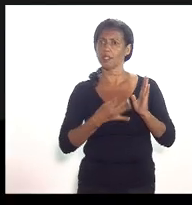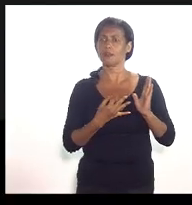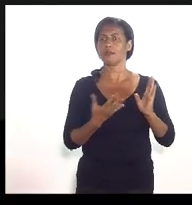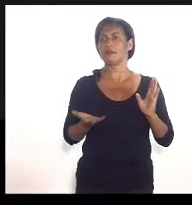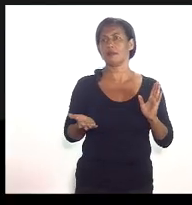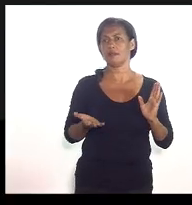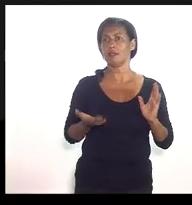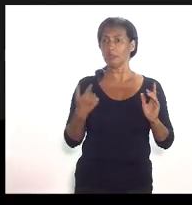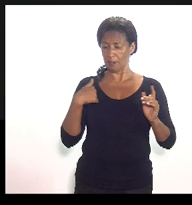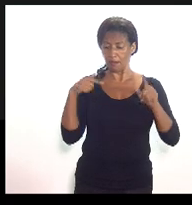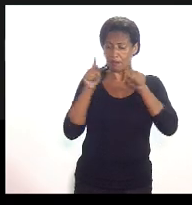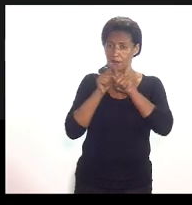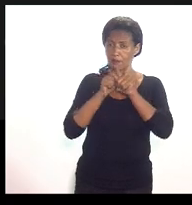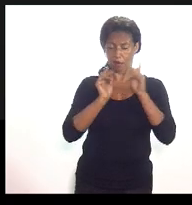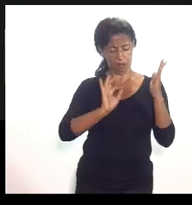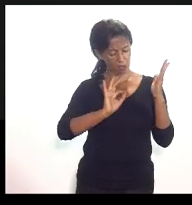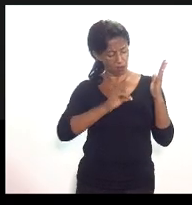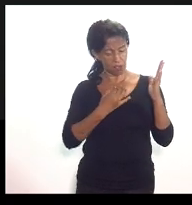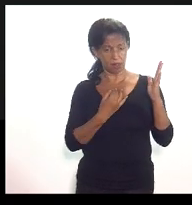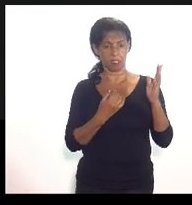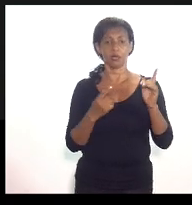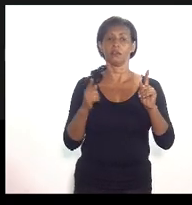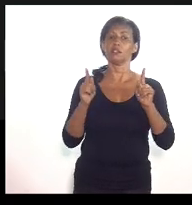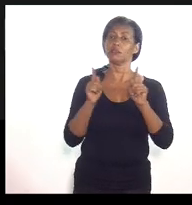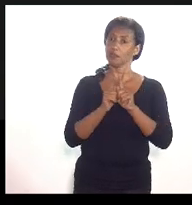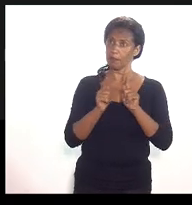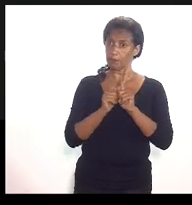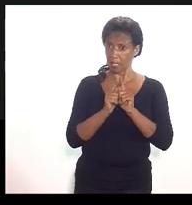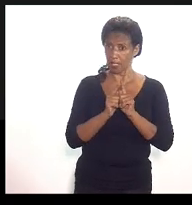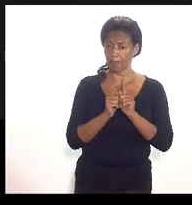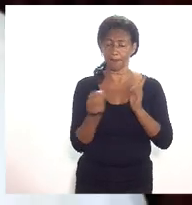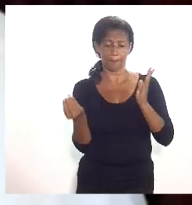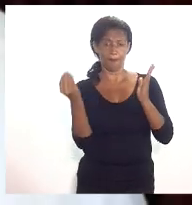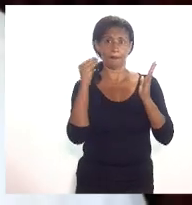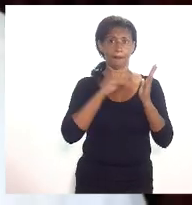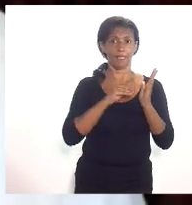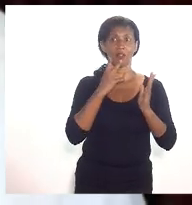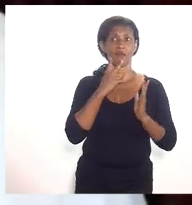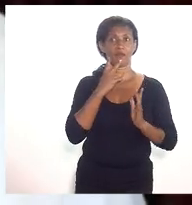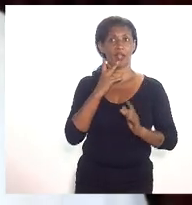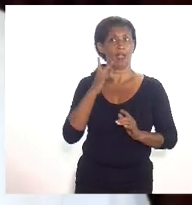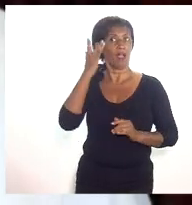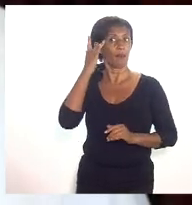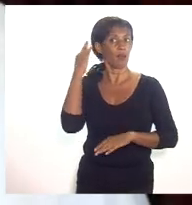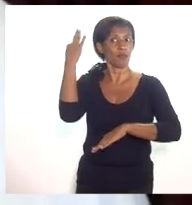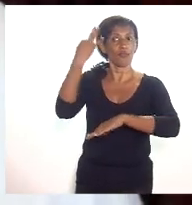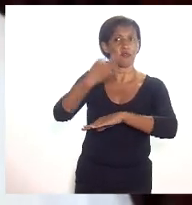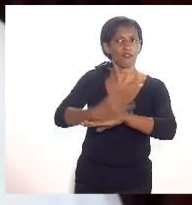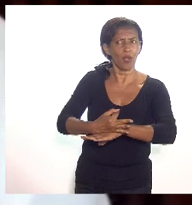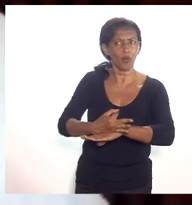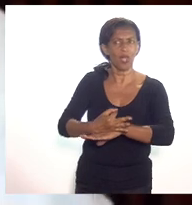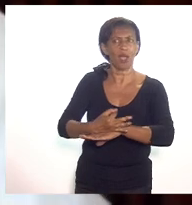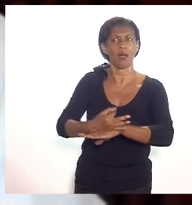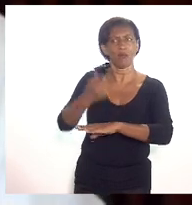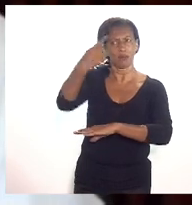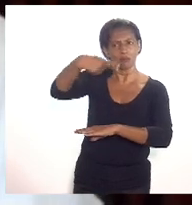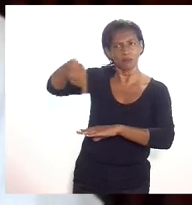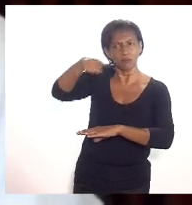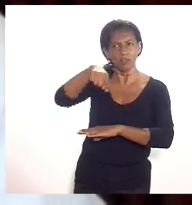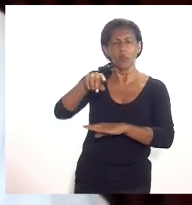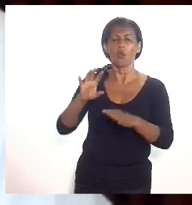Ele também, ao contrário, dirá o seguinte: não participarei da reunião amanhã. Estão autorizados